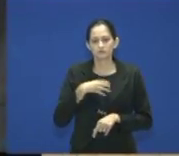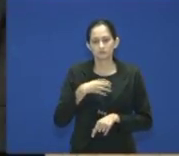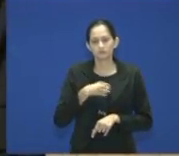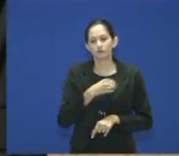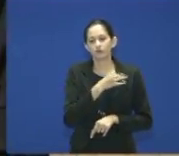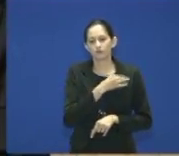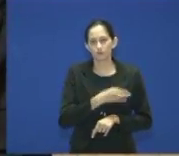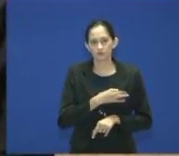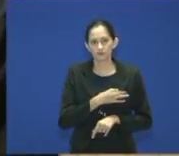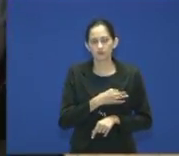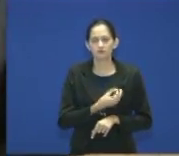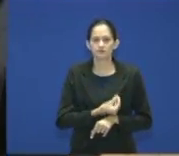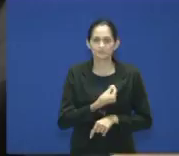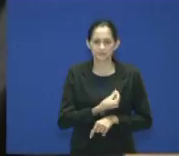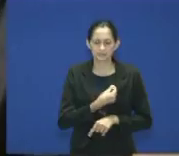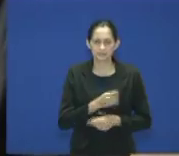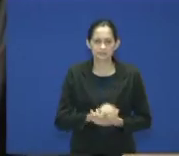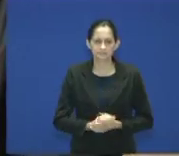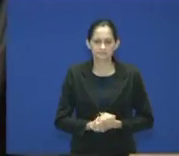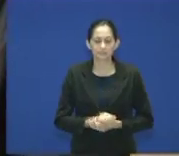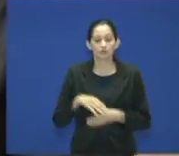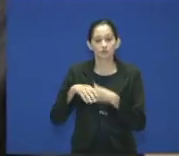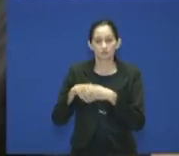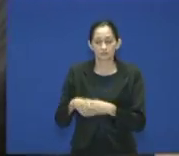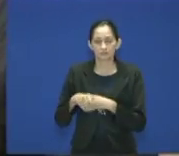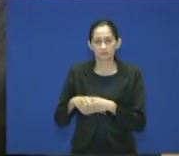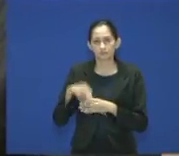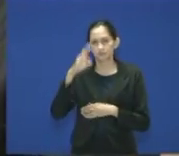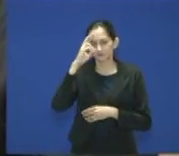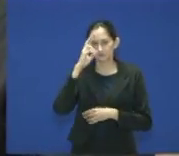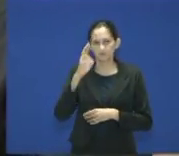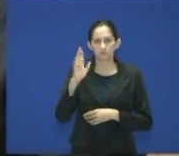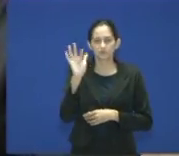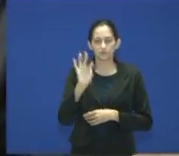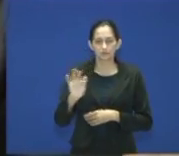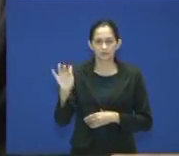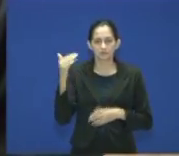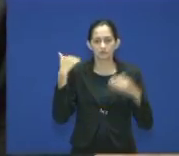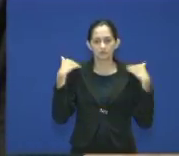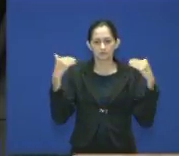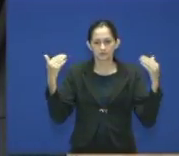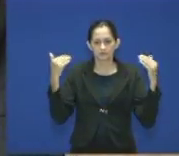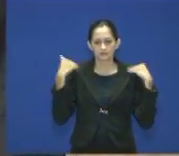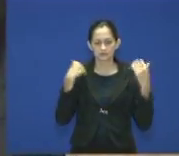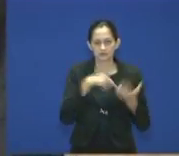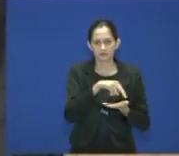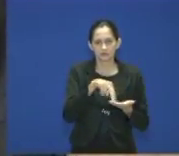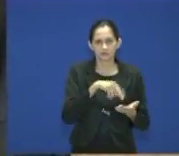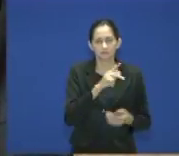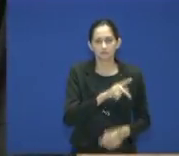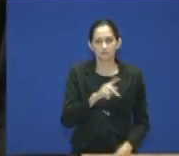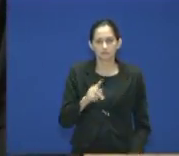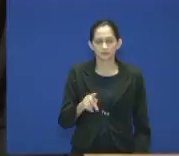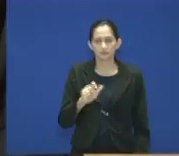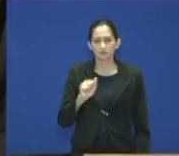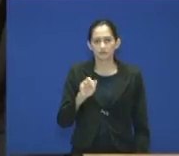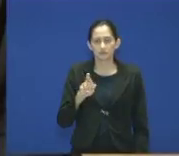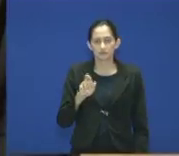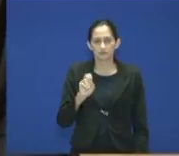alegra com a sua presença. Cumprimento o diretor da Faculdade de Educação Física e Dança, professor